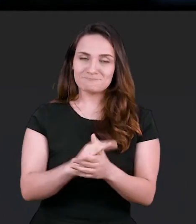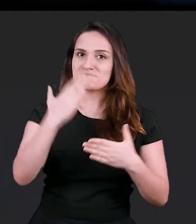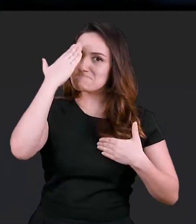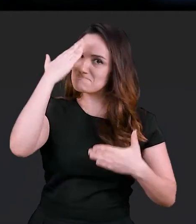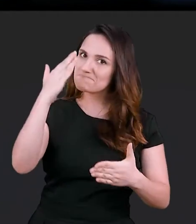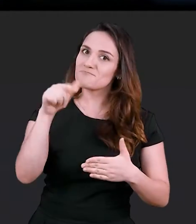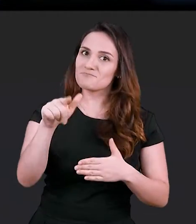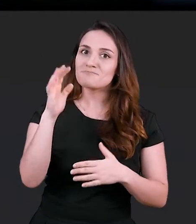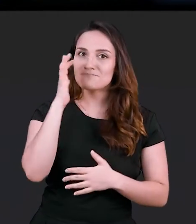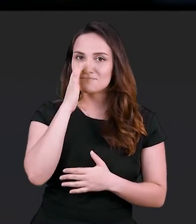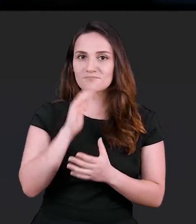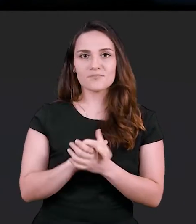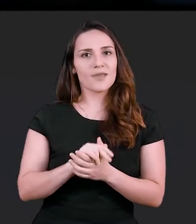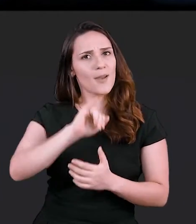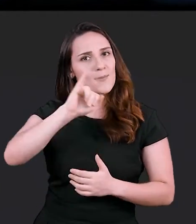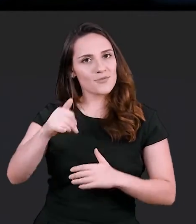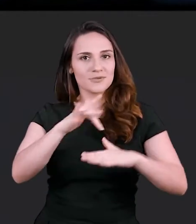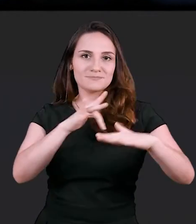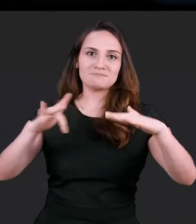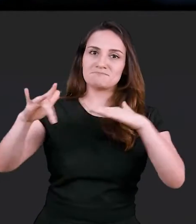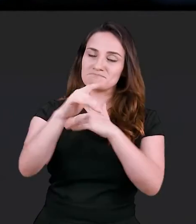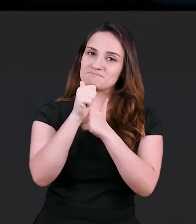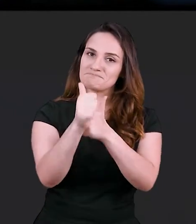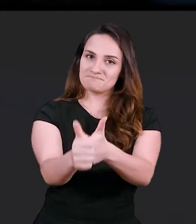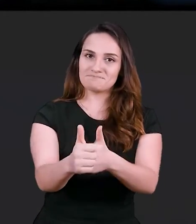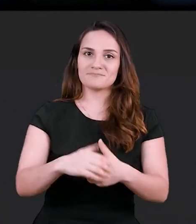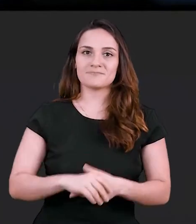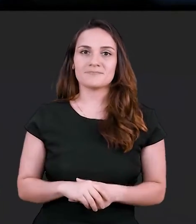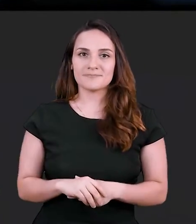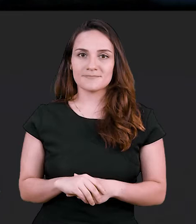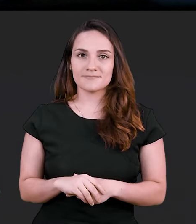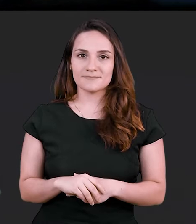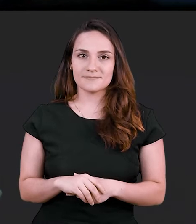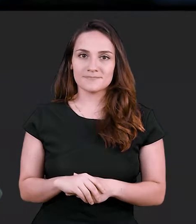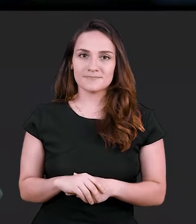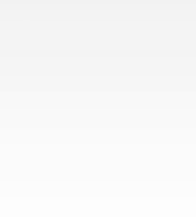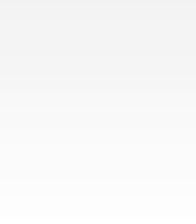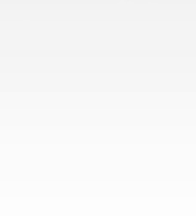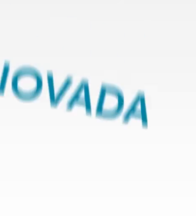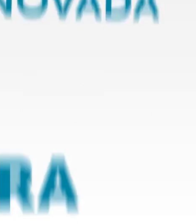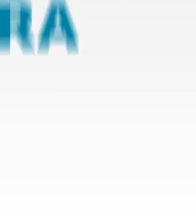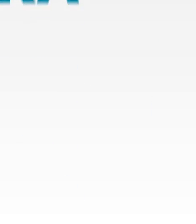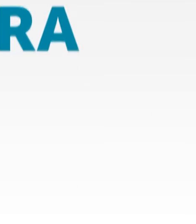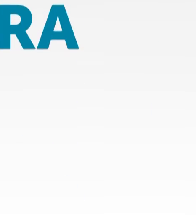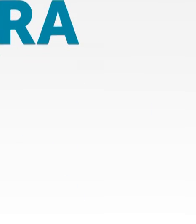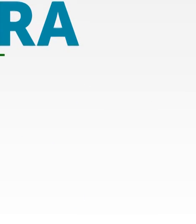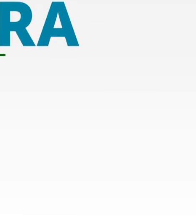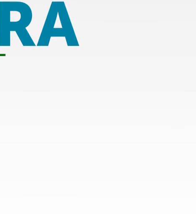Obrigado pela sua companhia. Aproveite e siga as nossas mídias sociais.